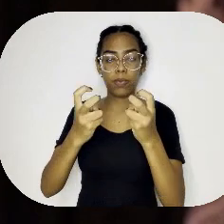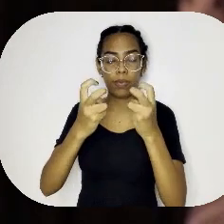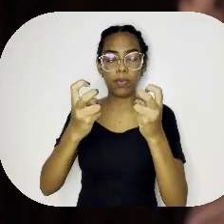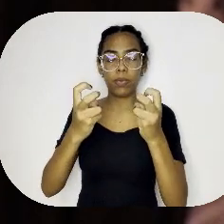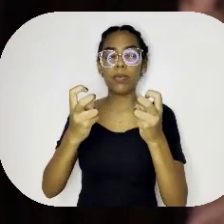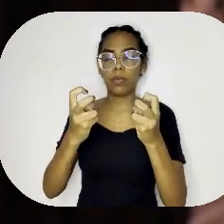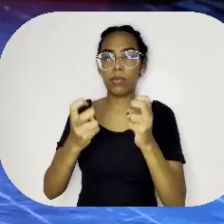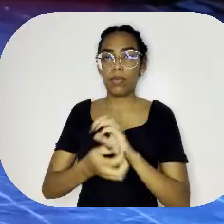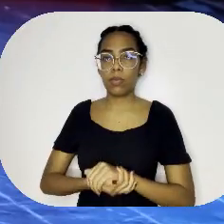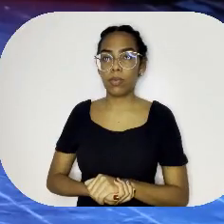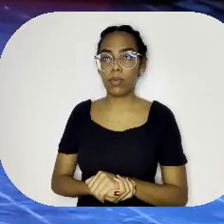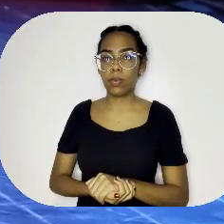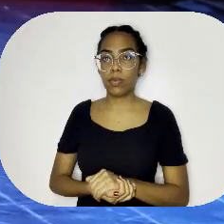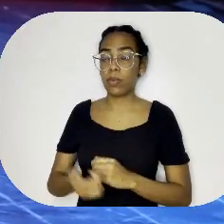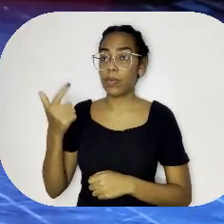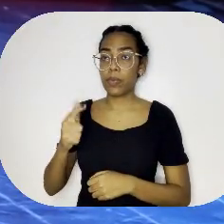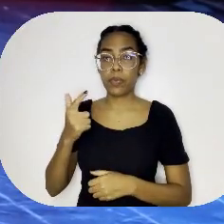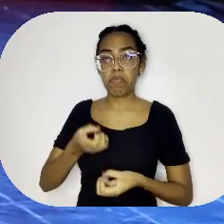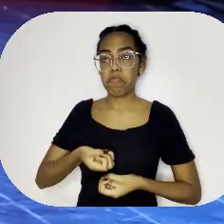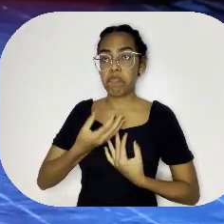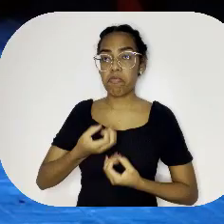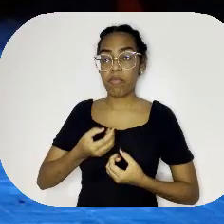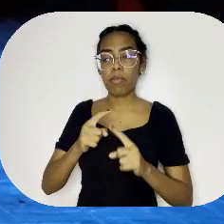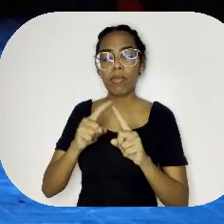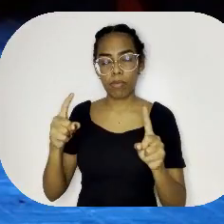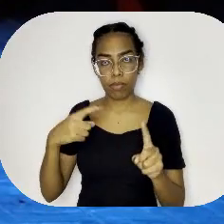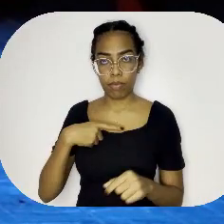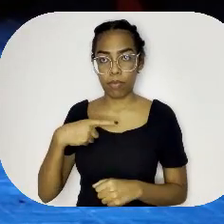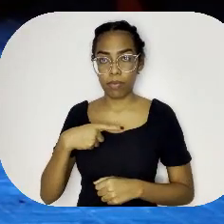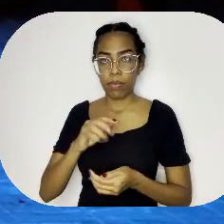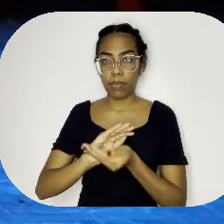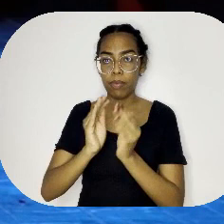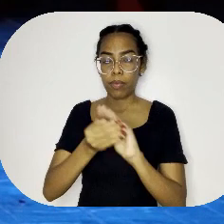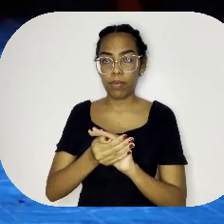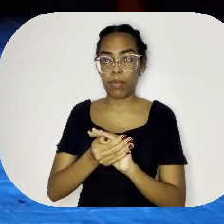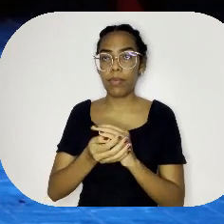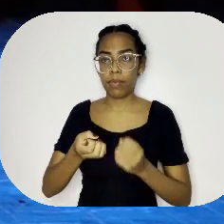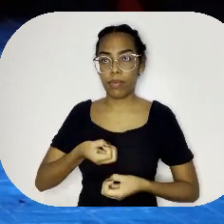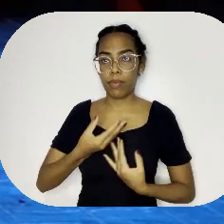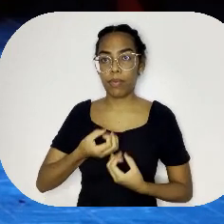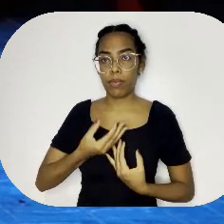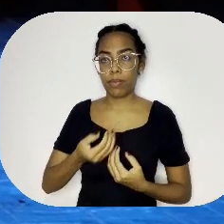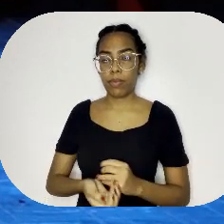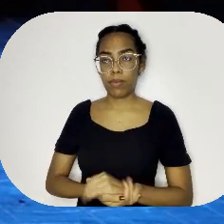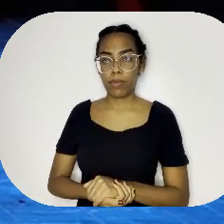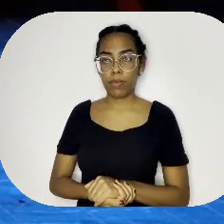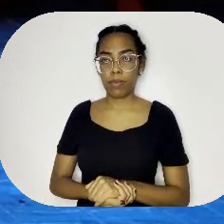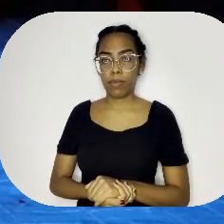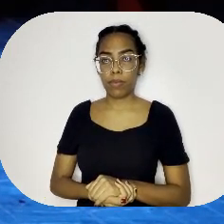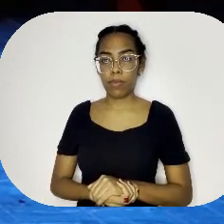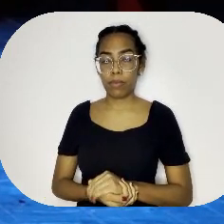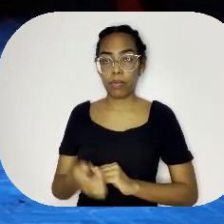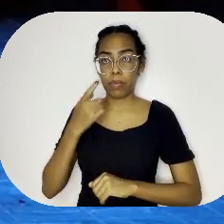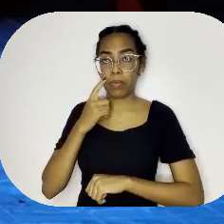críticas céticas. Não há mais poesia, mas há artes poéticas. Urra o sapo